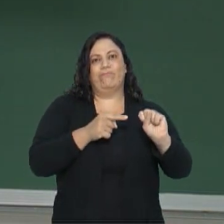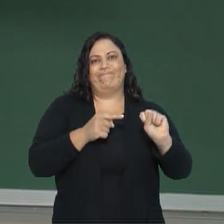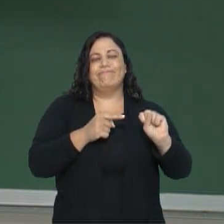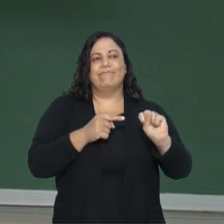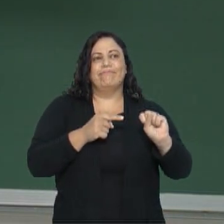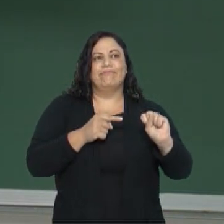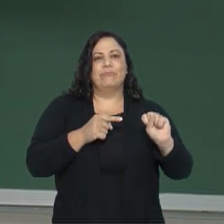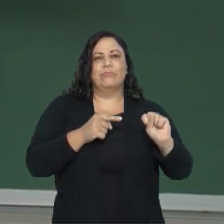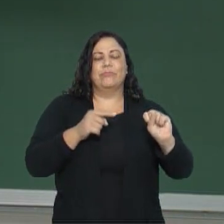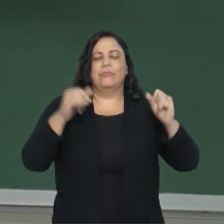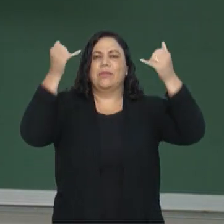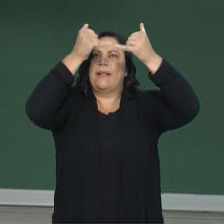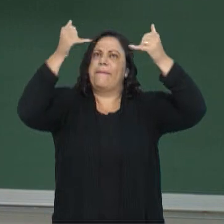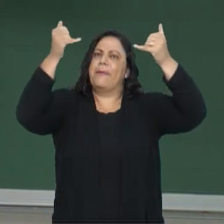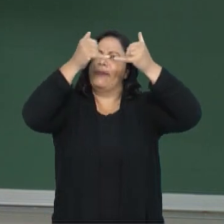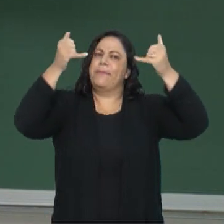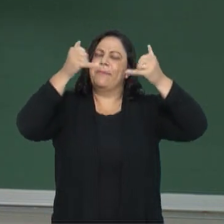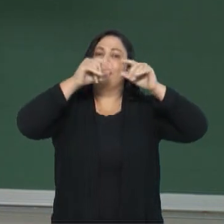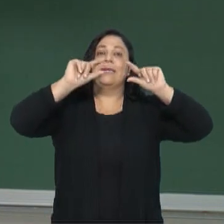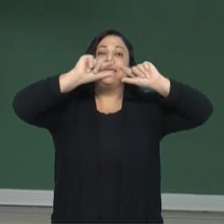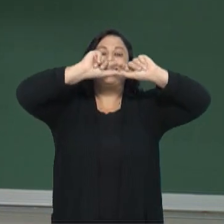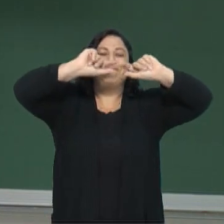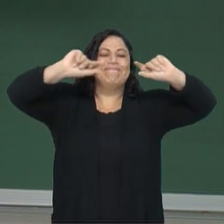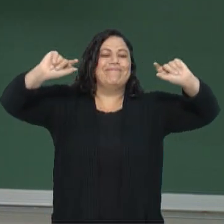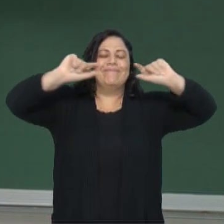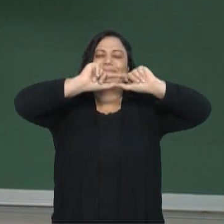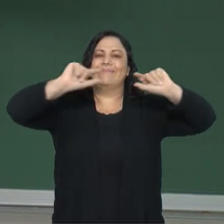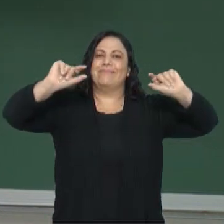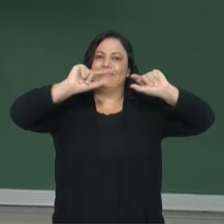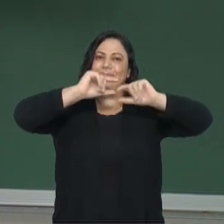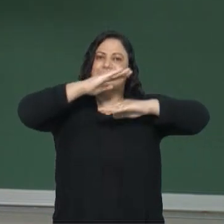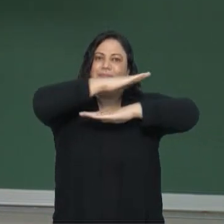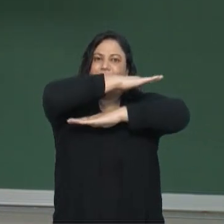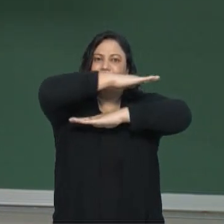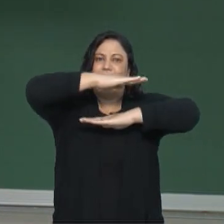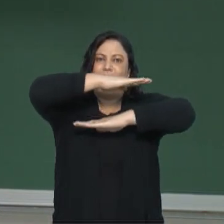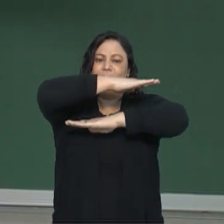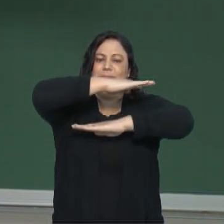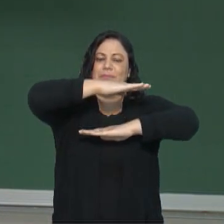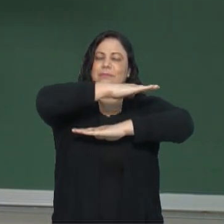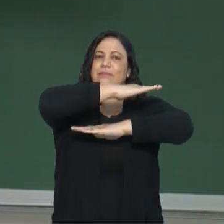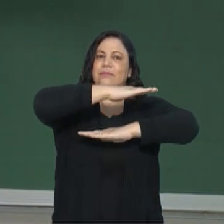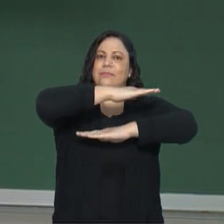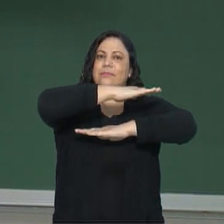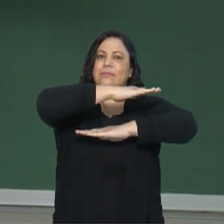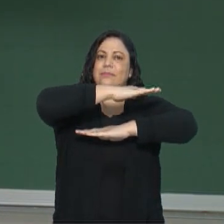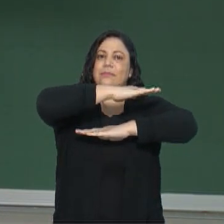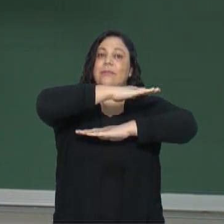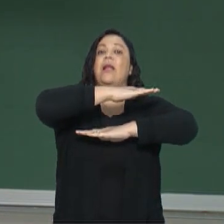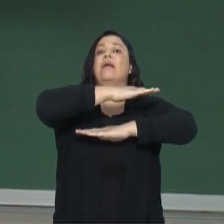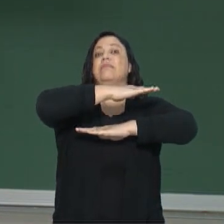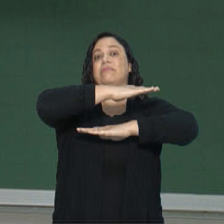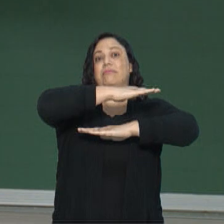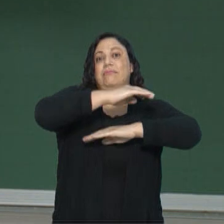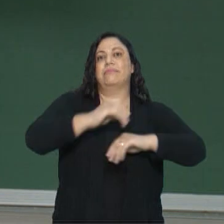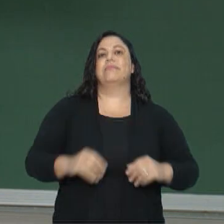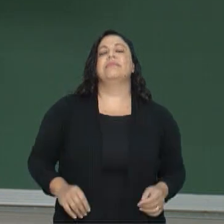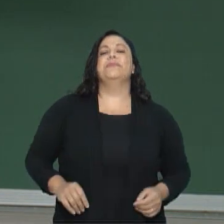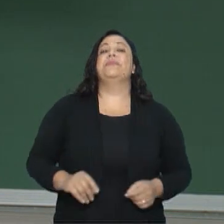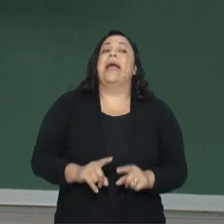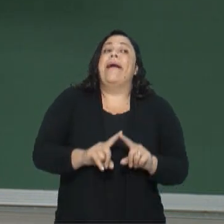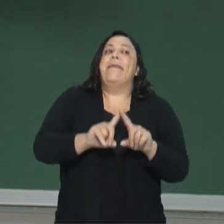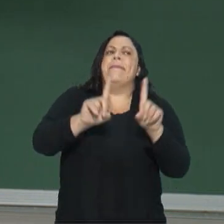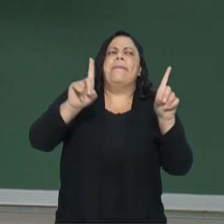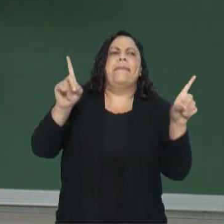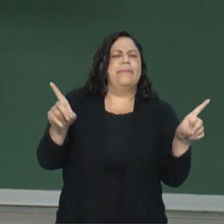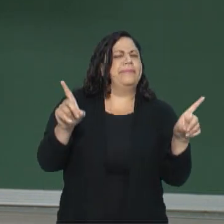estão perfeitamente paralelas. Elas não estão tortas, estão todas na horizontal. Porém,